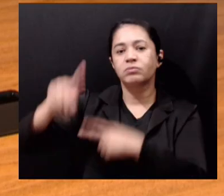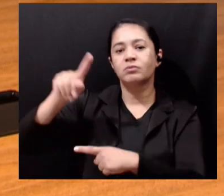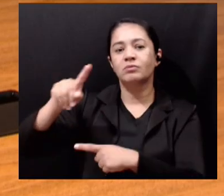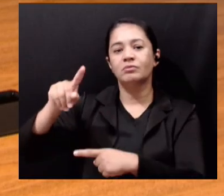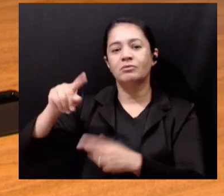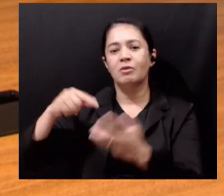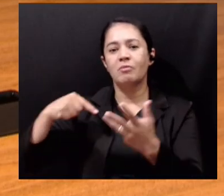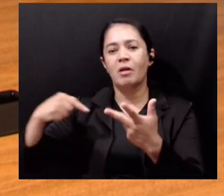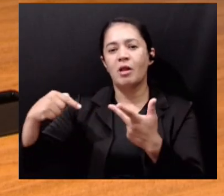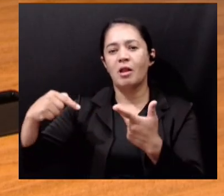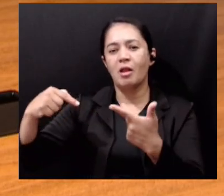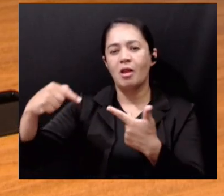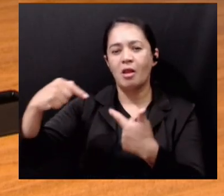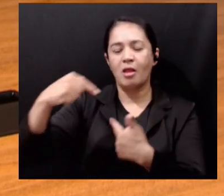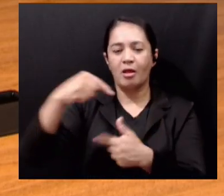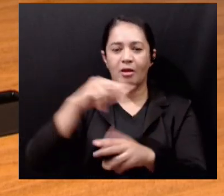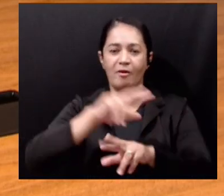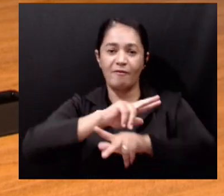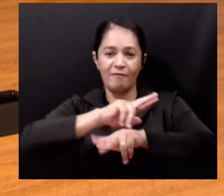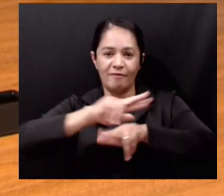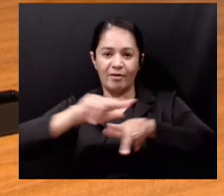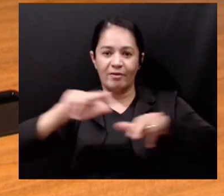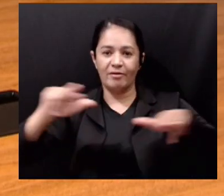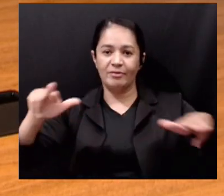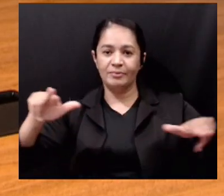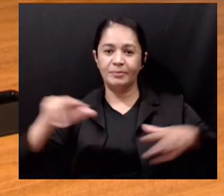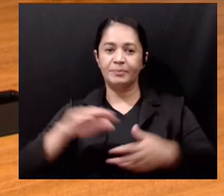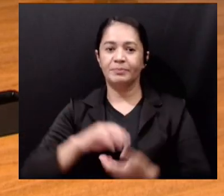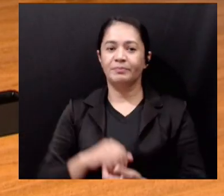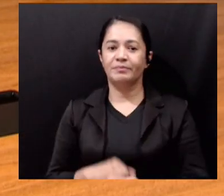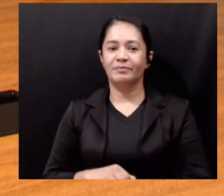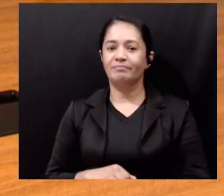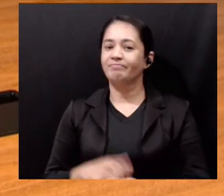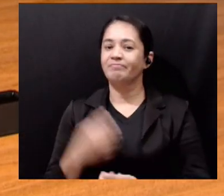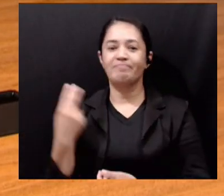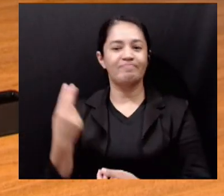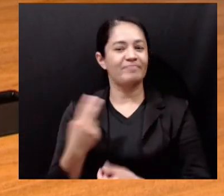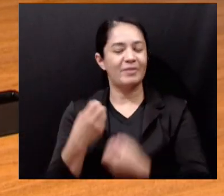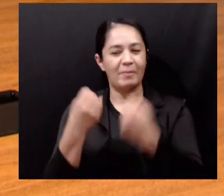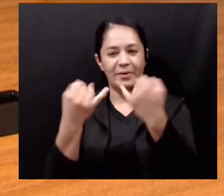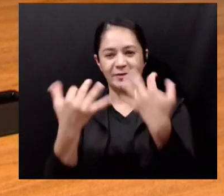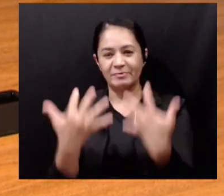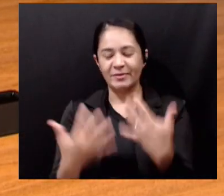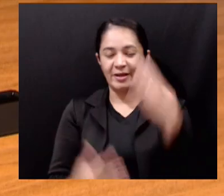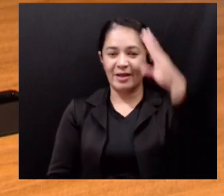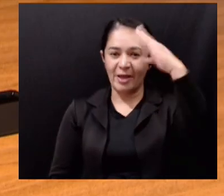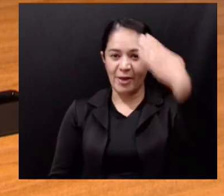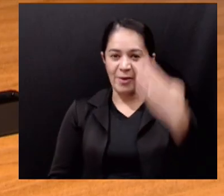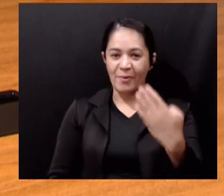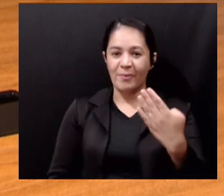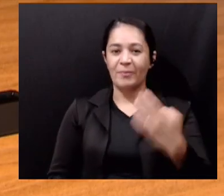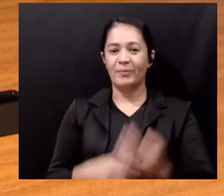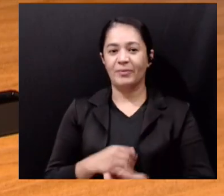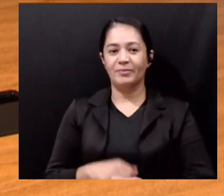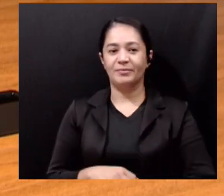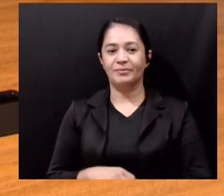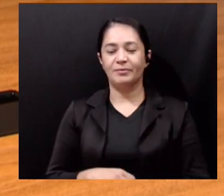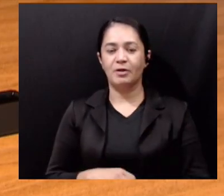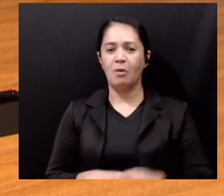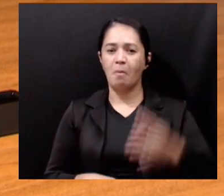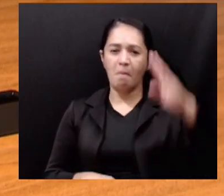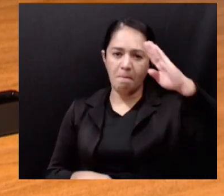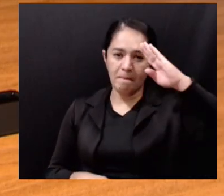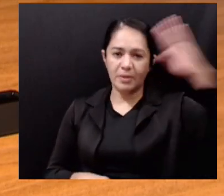estão sendo desenvolvidos. É realmente uma experiência sem palavras para descrever. Poder ter a honra de presenciar. Qual o principal objetivo de vocês com tudo